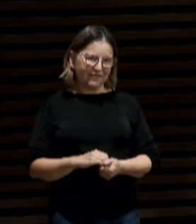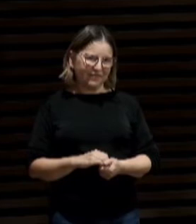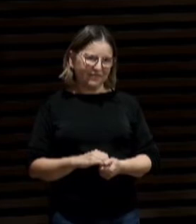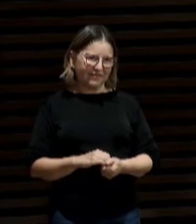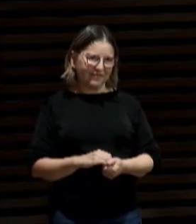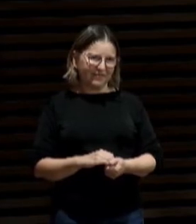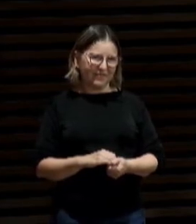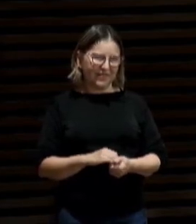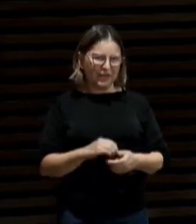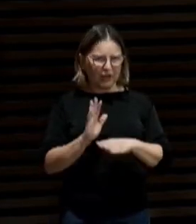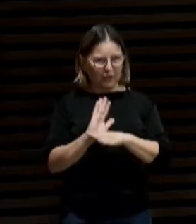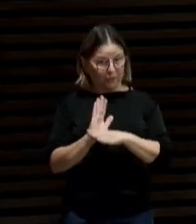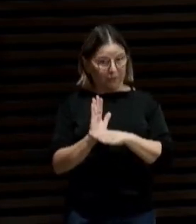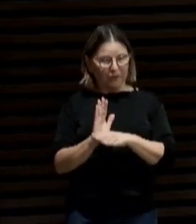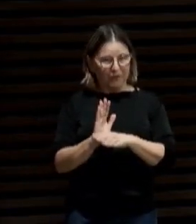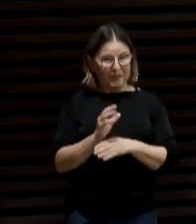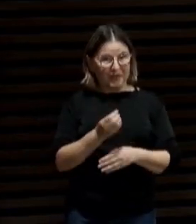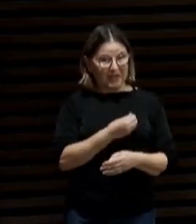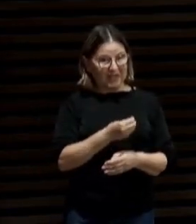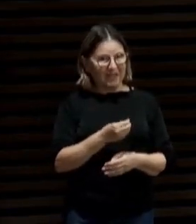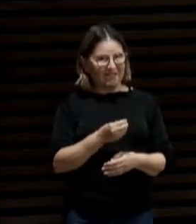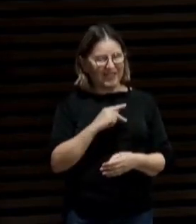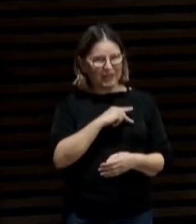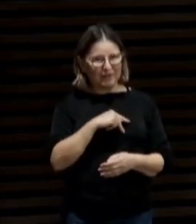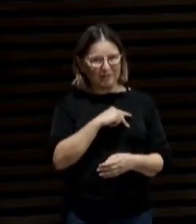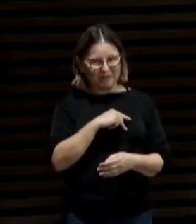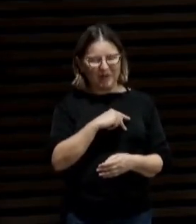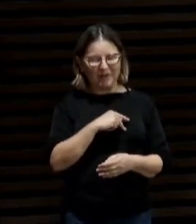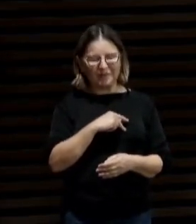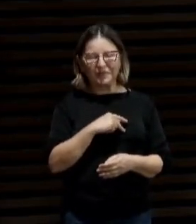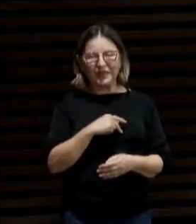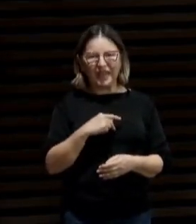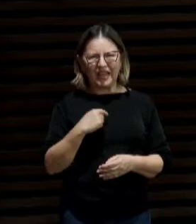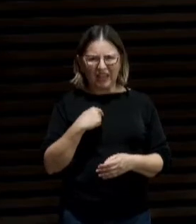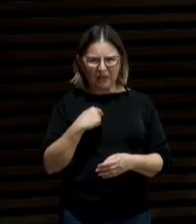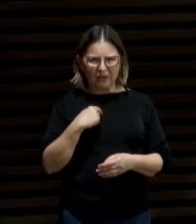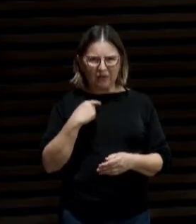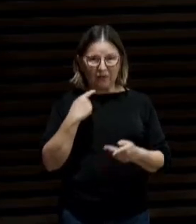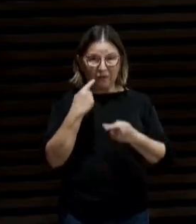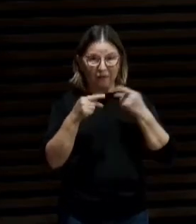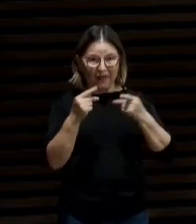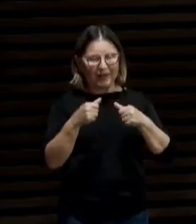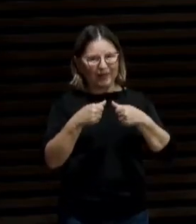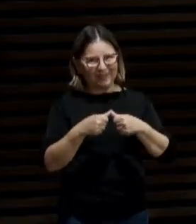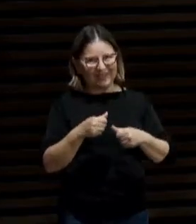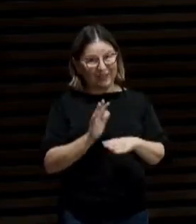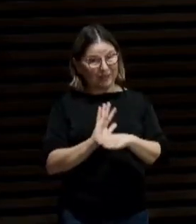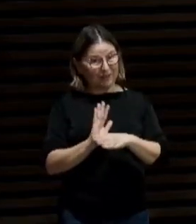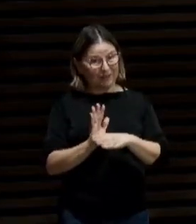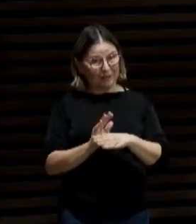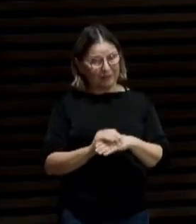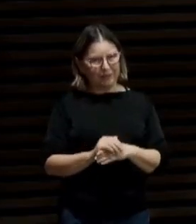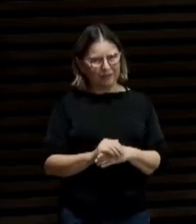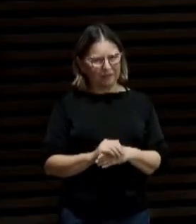O filme do apóstolo Paulo, apóstolo de Cristo, estava falando com o Jefão semana passada, eu assisti, ele também tinha assistido. Hoje, inclusive, é um dos